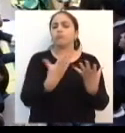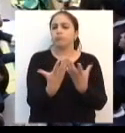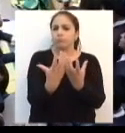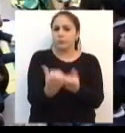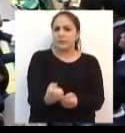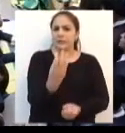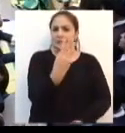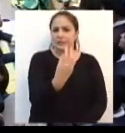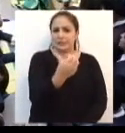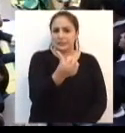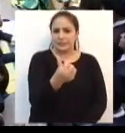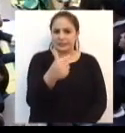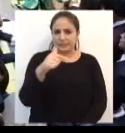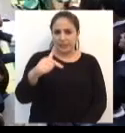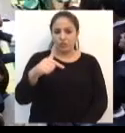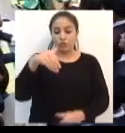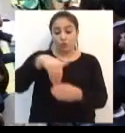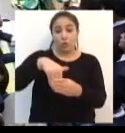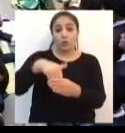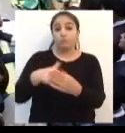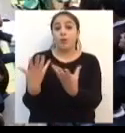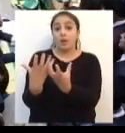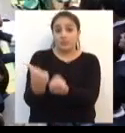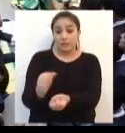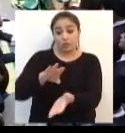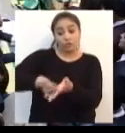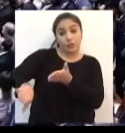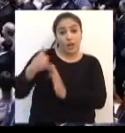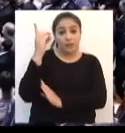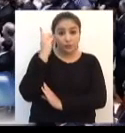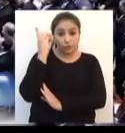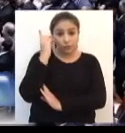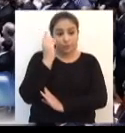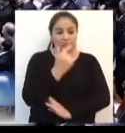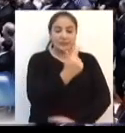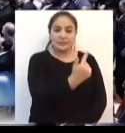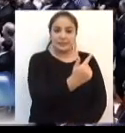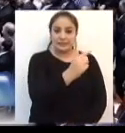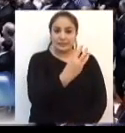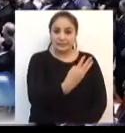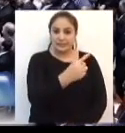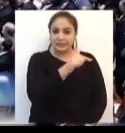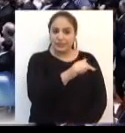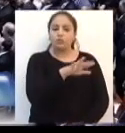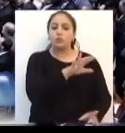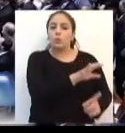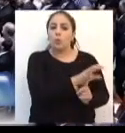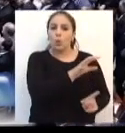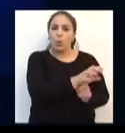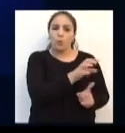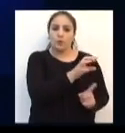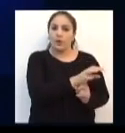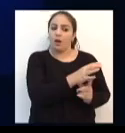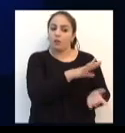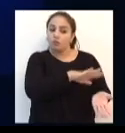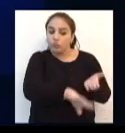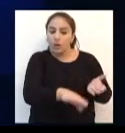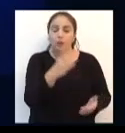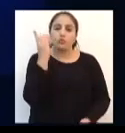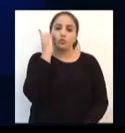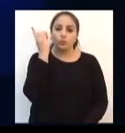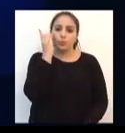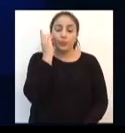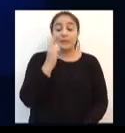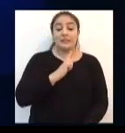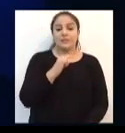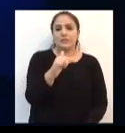presidente por 367 votos favoráveis e 137 contrários. Entre os